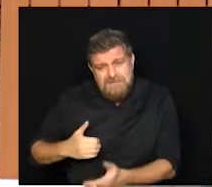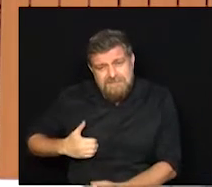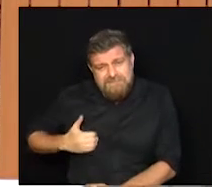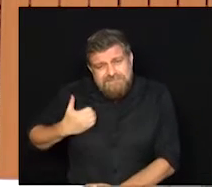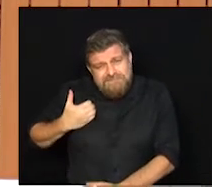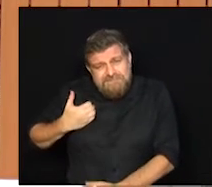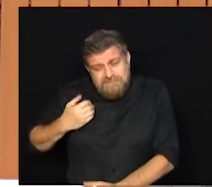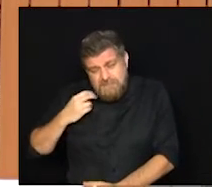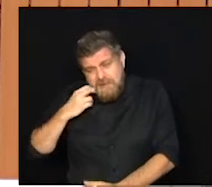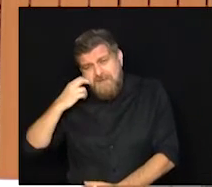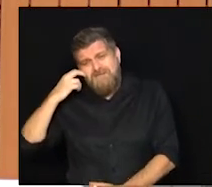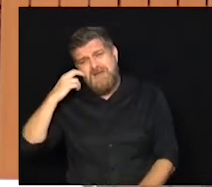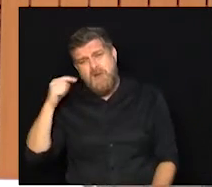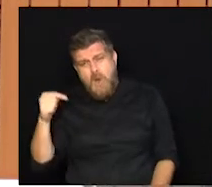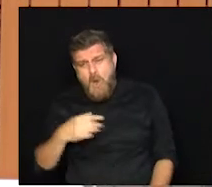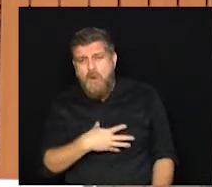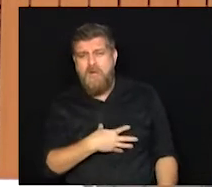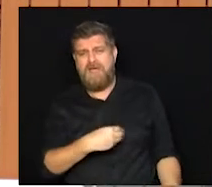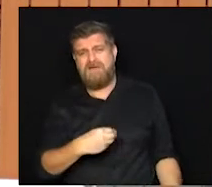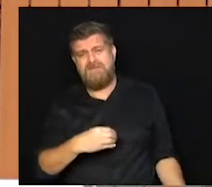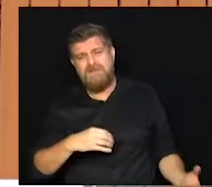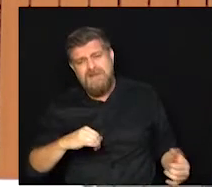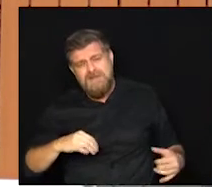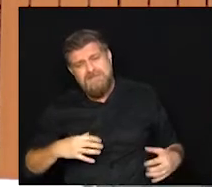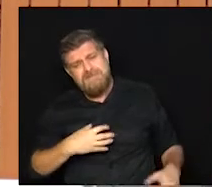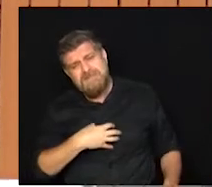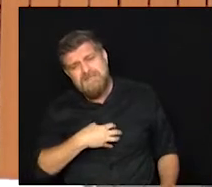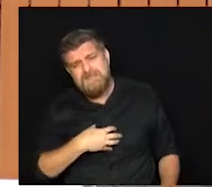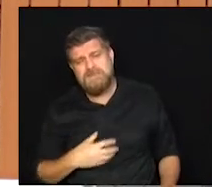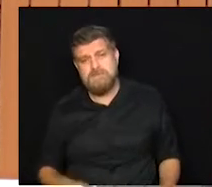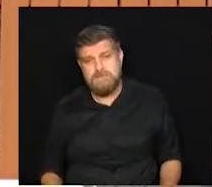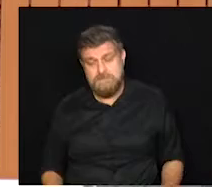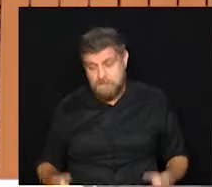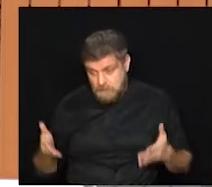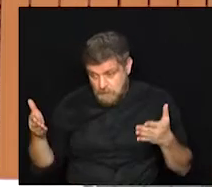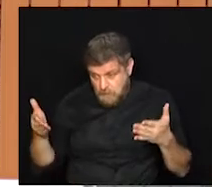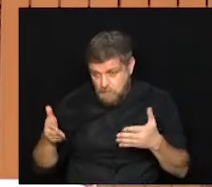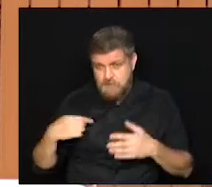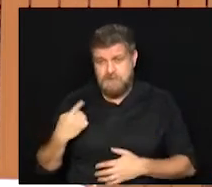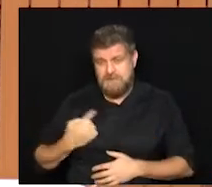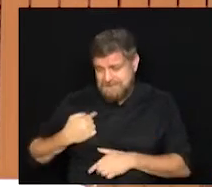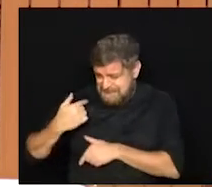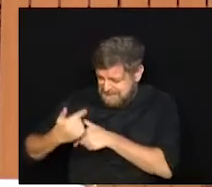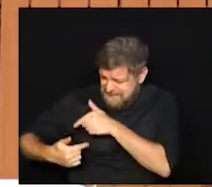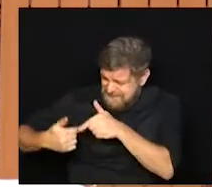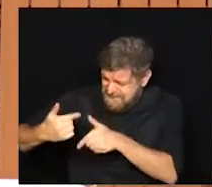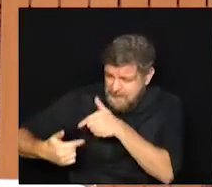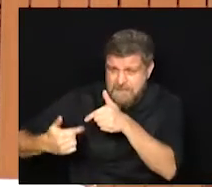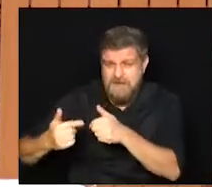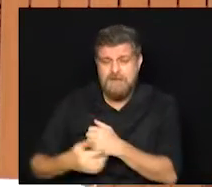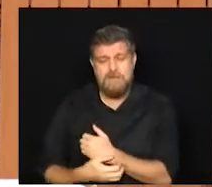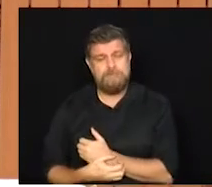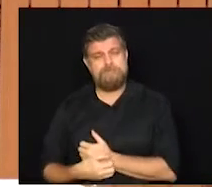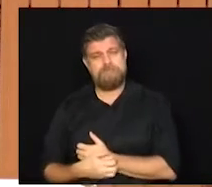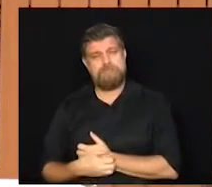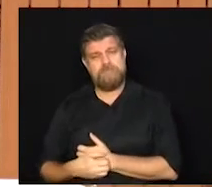os filhos. Então, você tocou num assunto que realmente, hoje, nós temos que trabalhar muito a fundo, temos